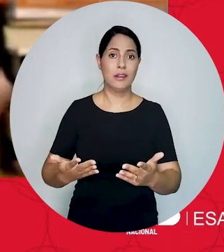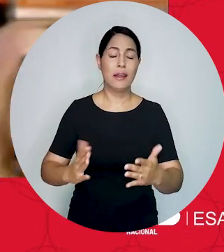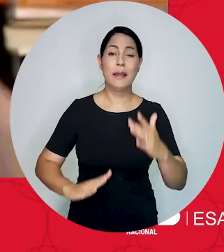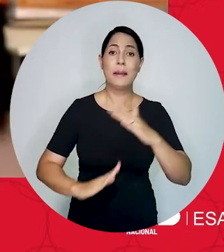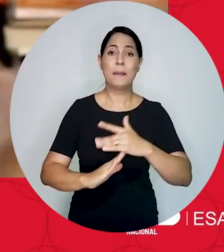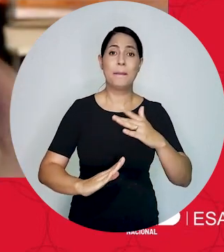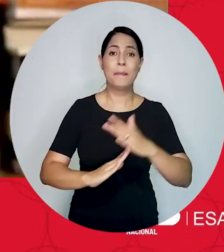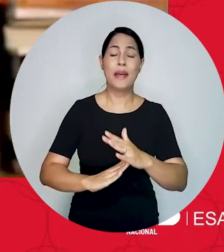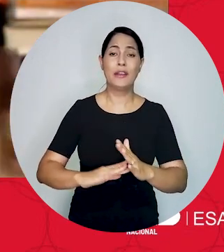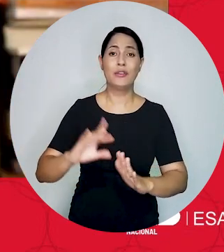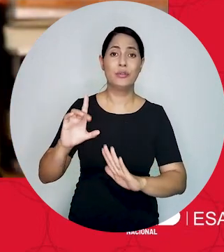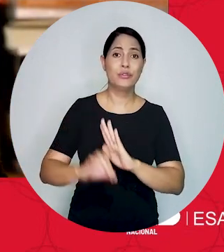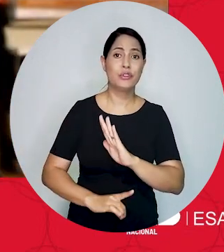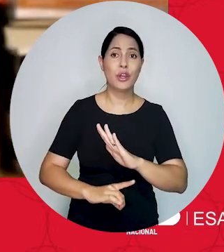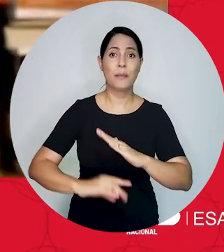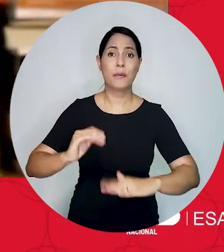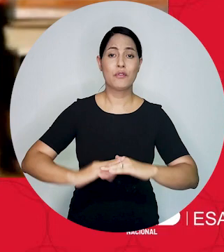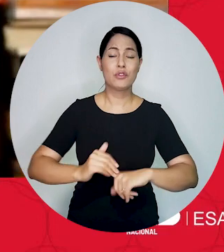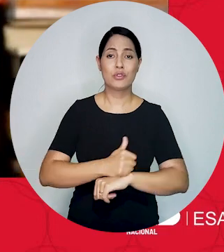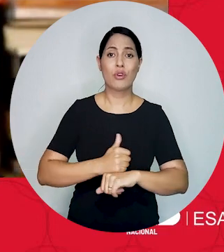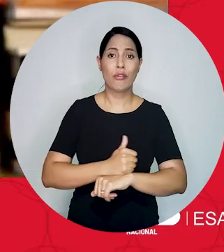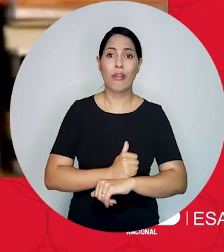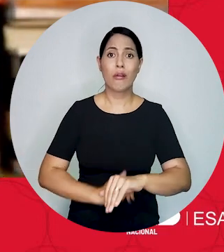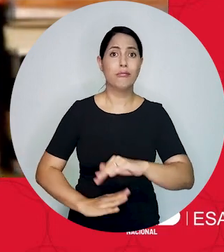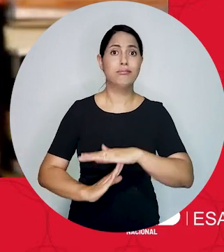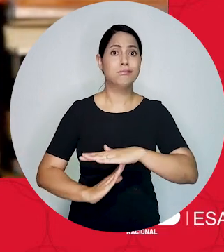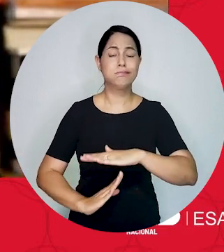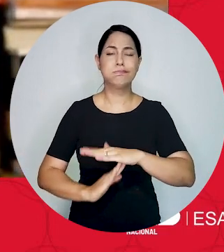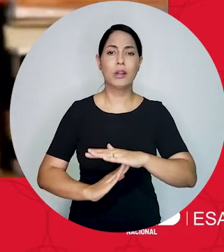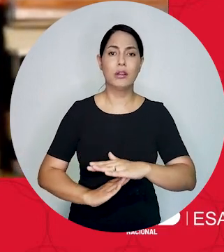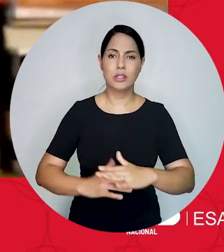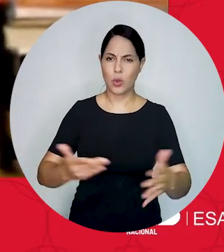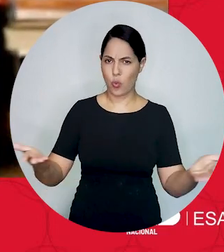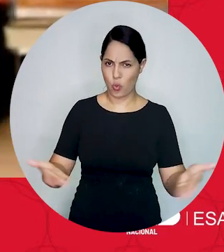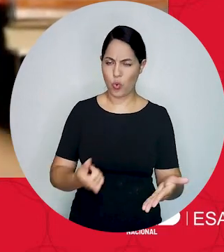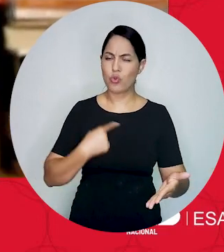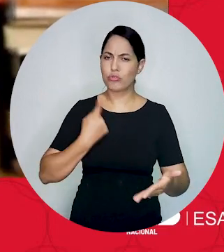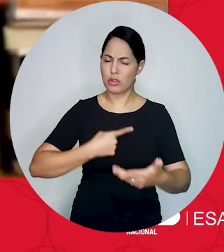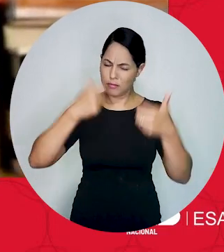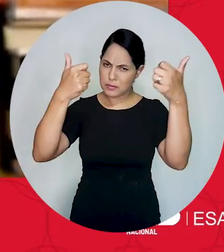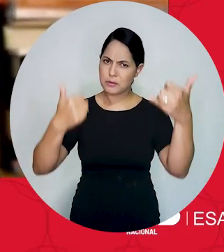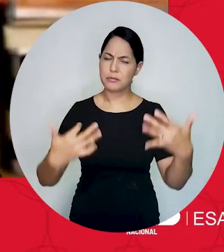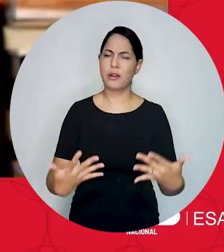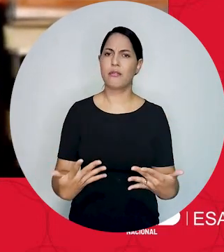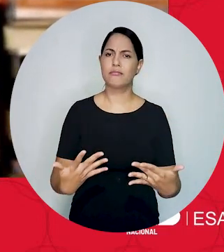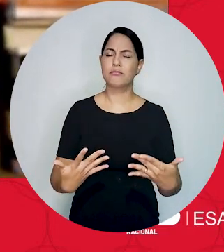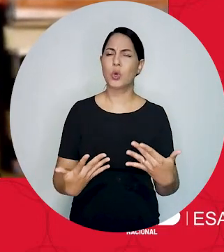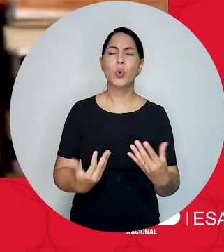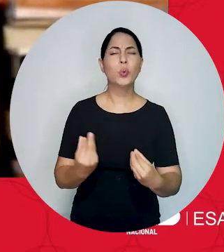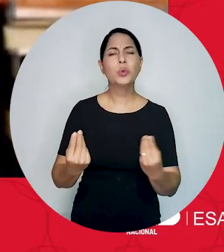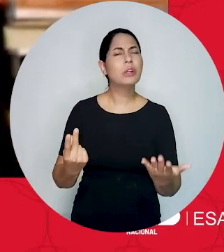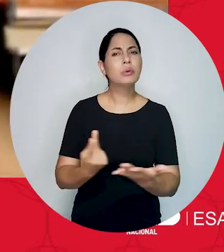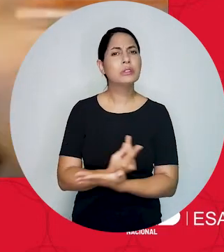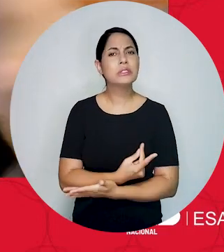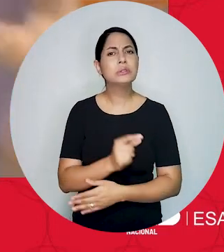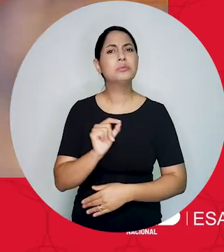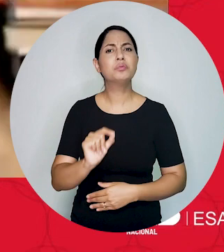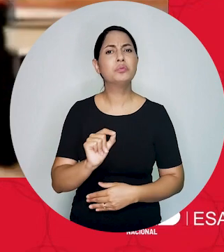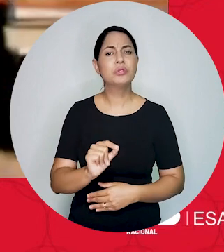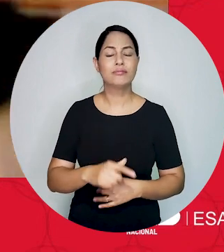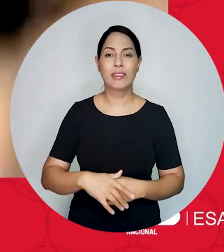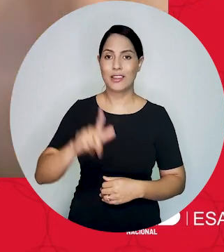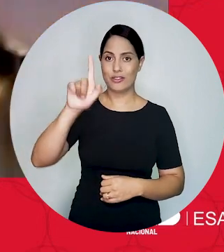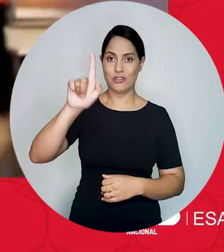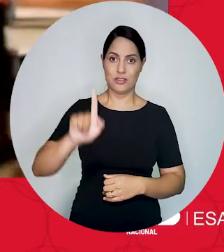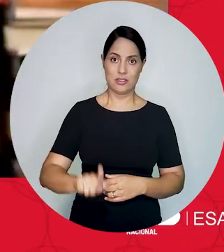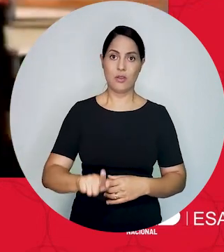Impede o crescimento de você, né, como profissional do direito. Então, nessa aula de hoje, a gente vai explicar um pouquinho o que está acontecendo,